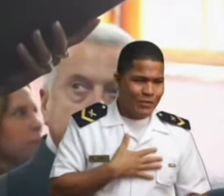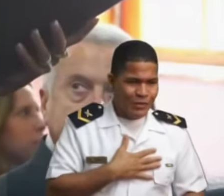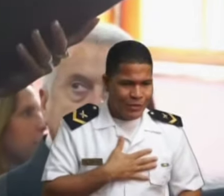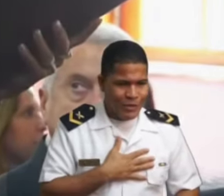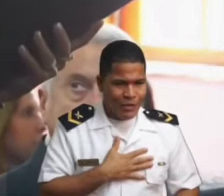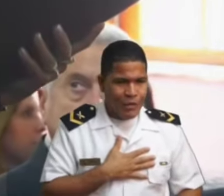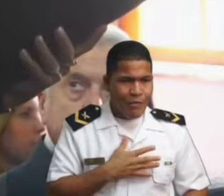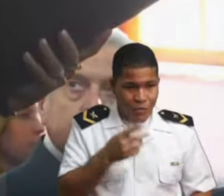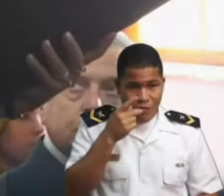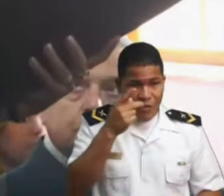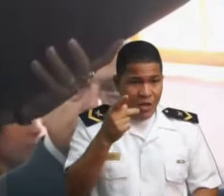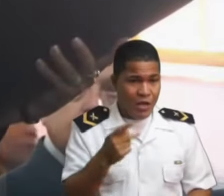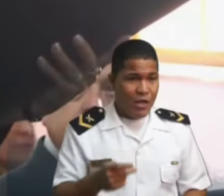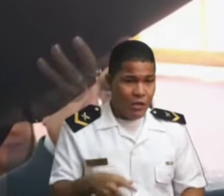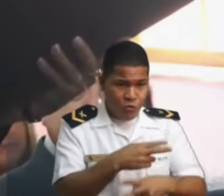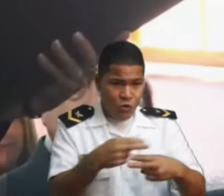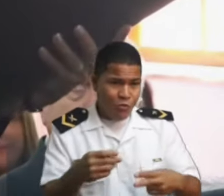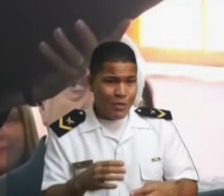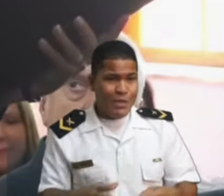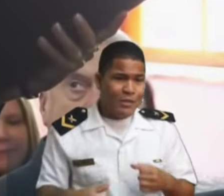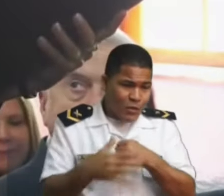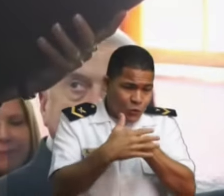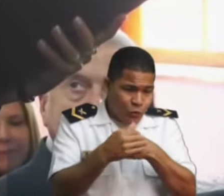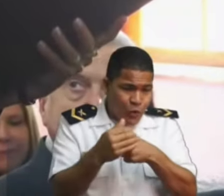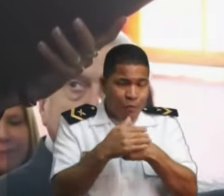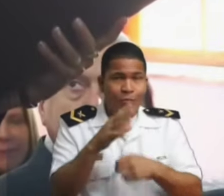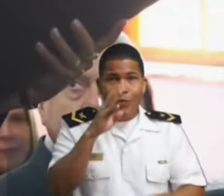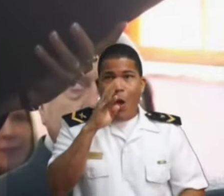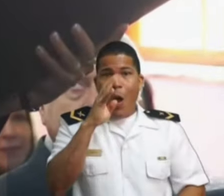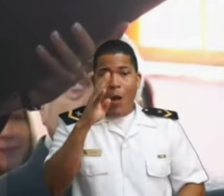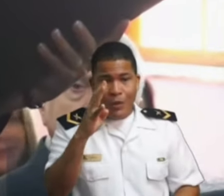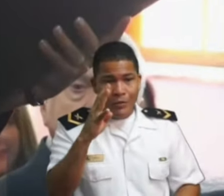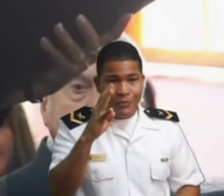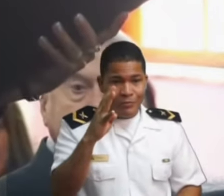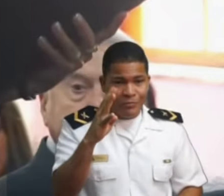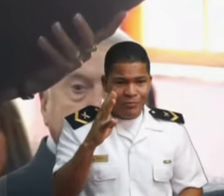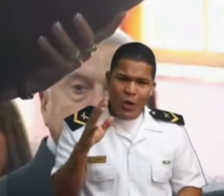fala sobre alguém querido e admirado, como um avô.